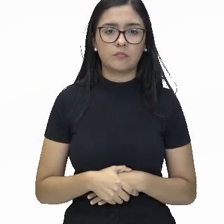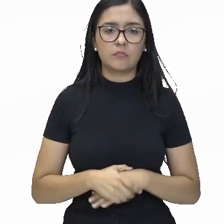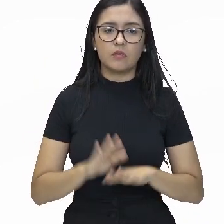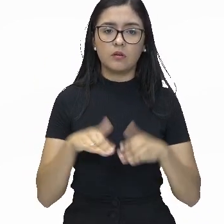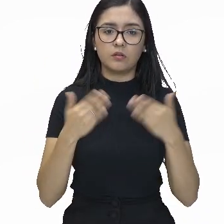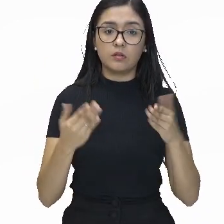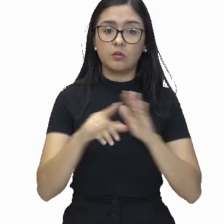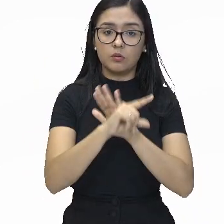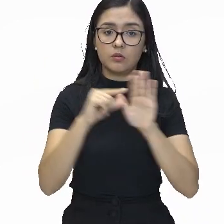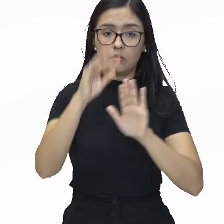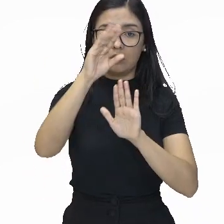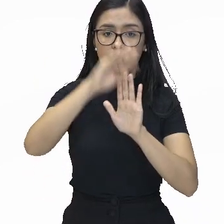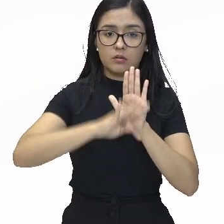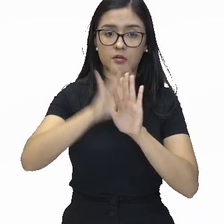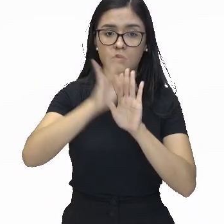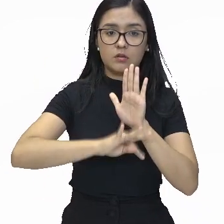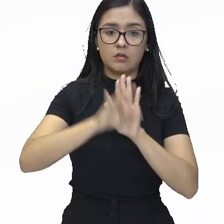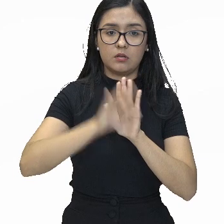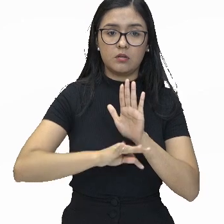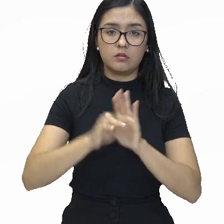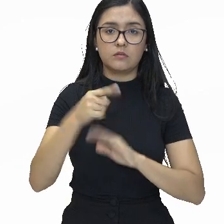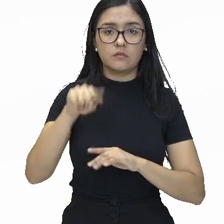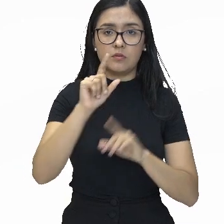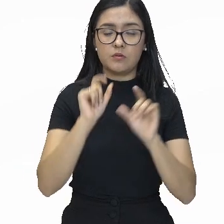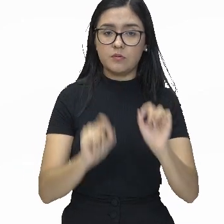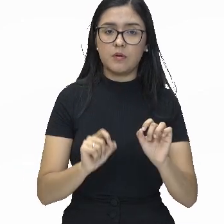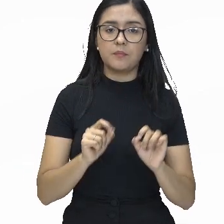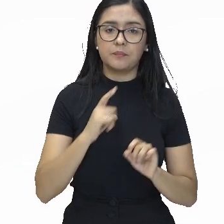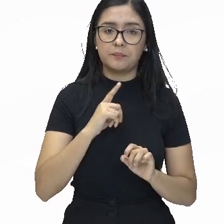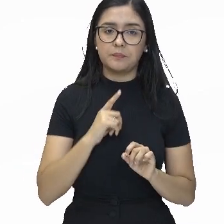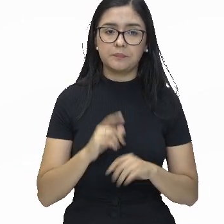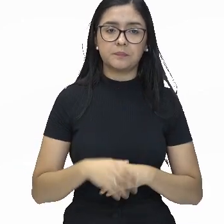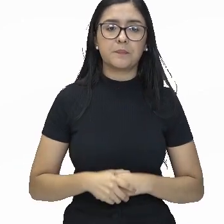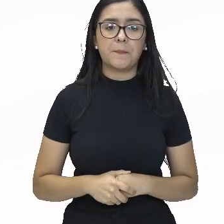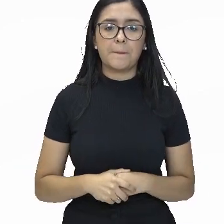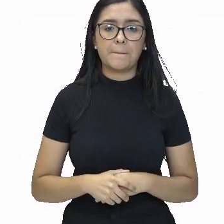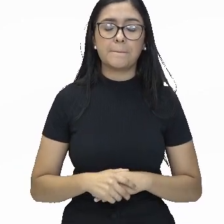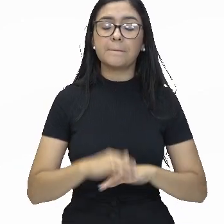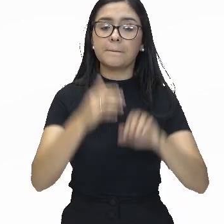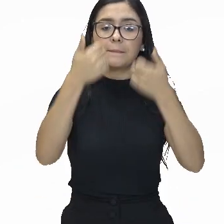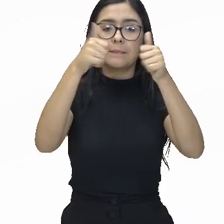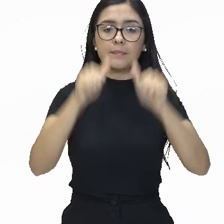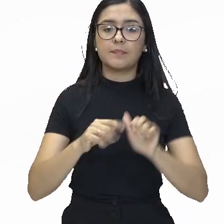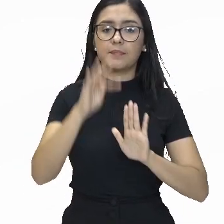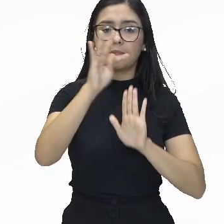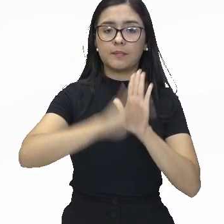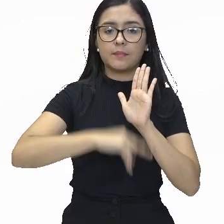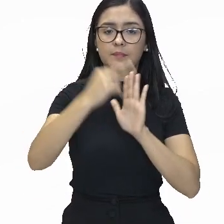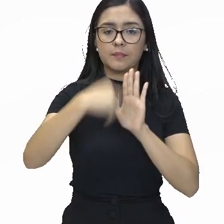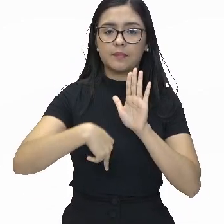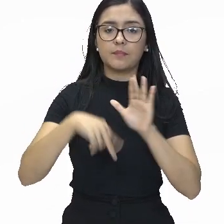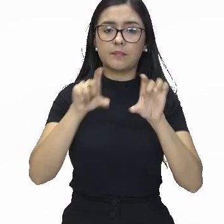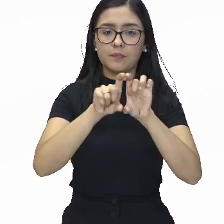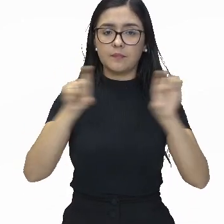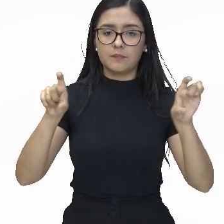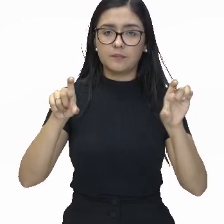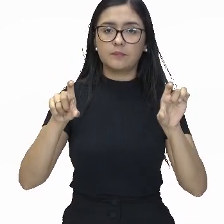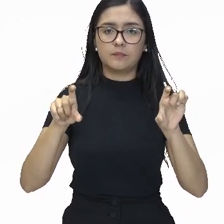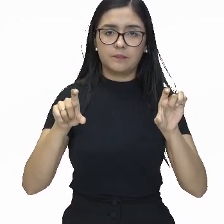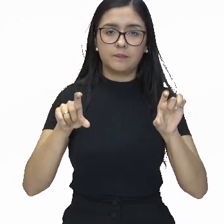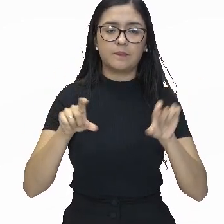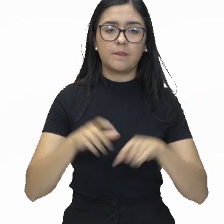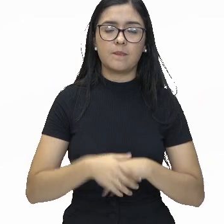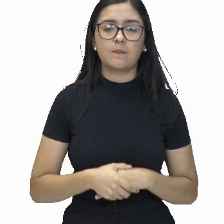desse texto, né, a gente vai analisar aqui um trechozinho dele,